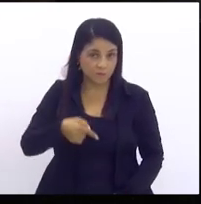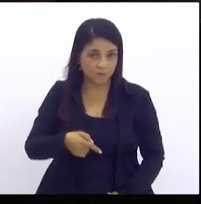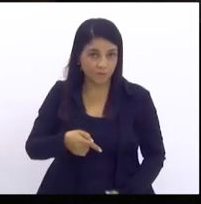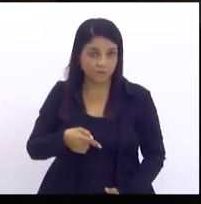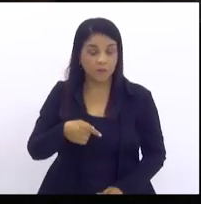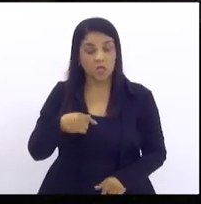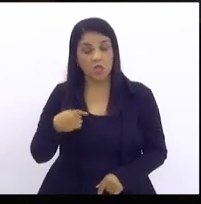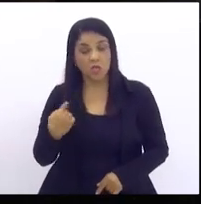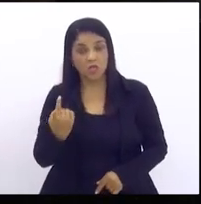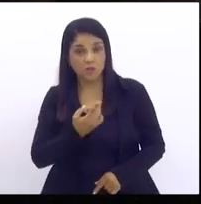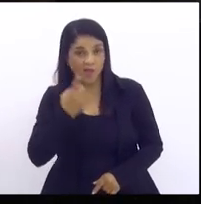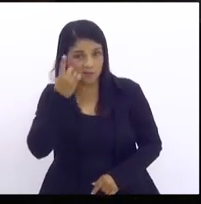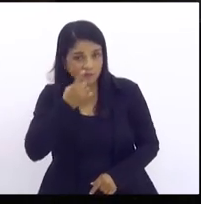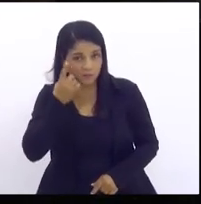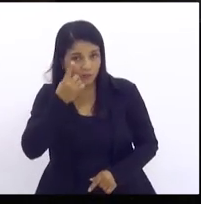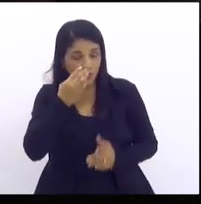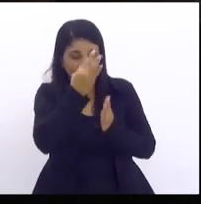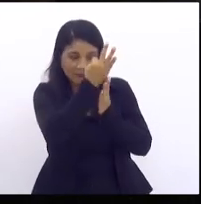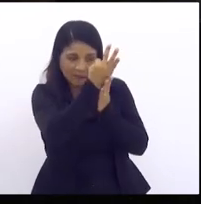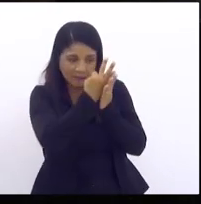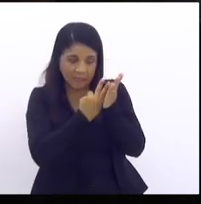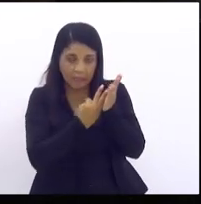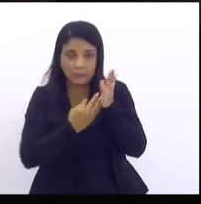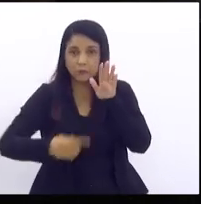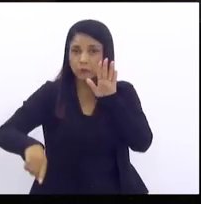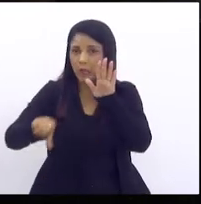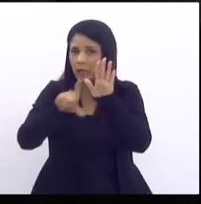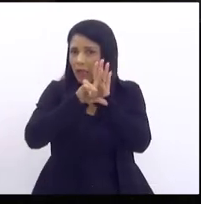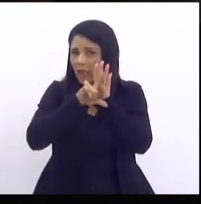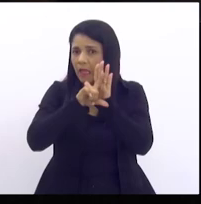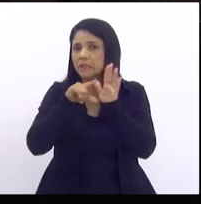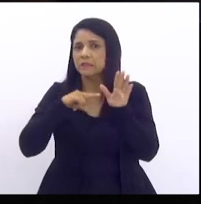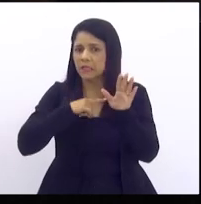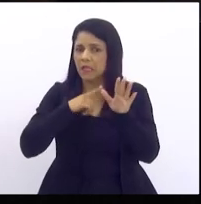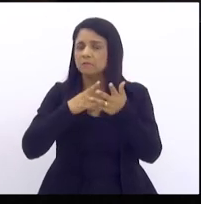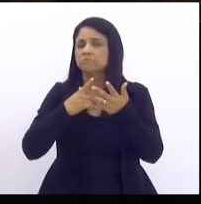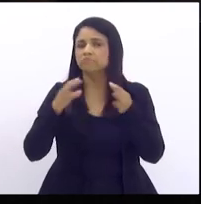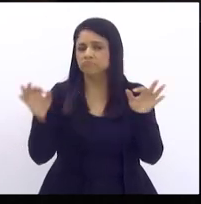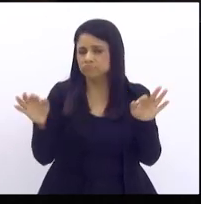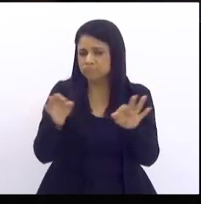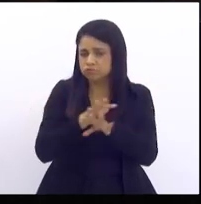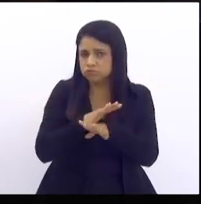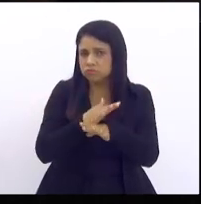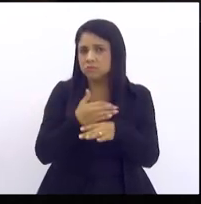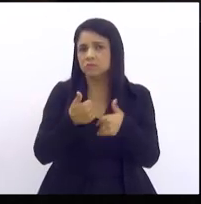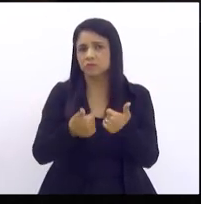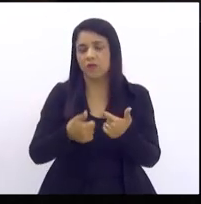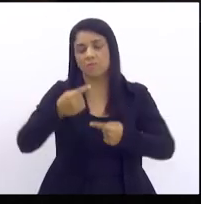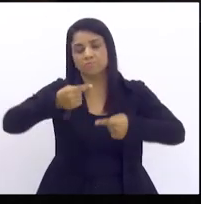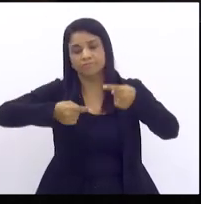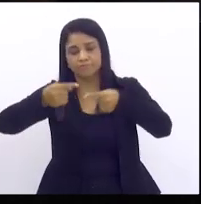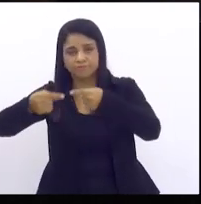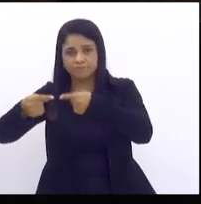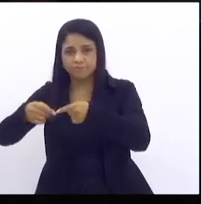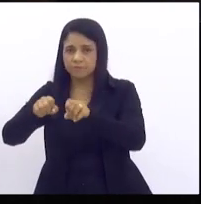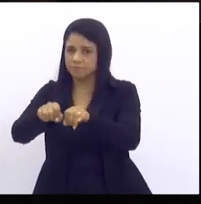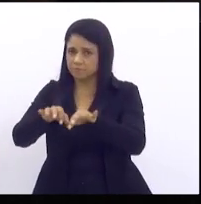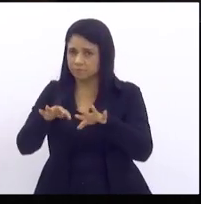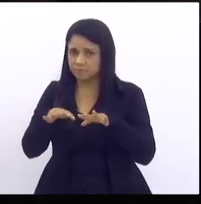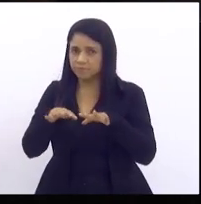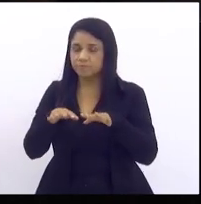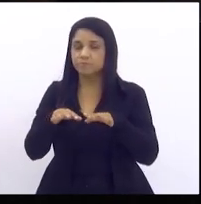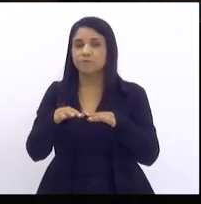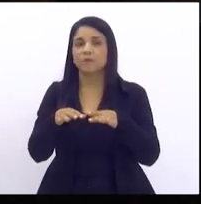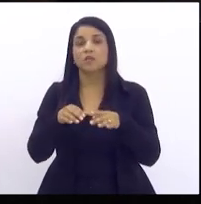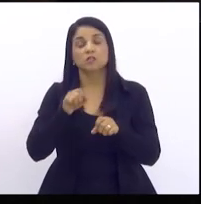para melhorá-lo, porque nós temos os textos dessas leis todas, que foram profundamente debatidas aqui no plenário. Mas estamos